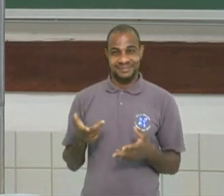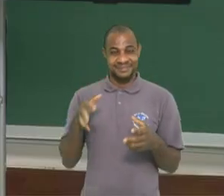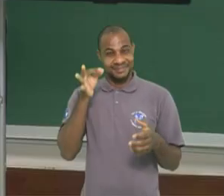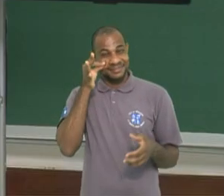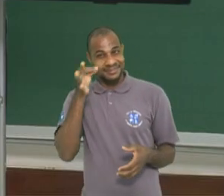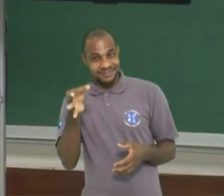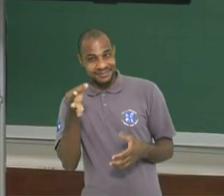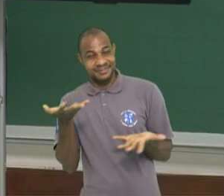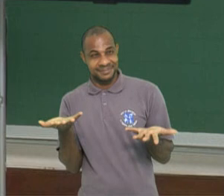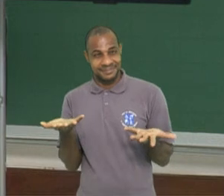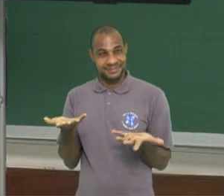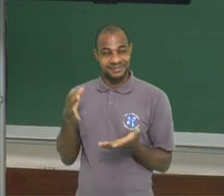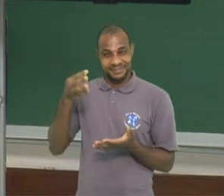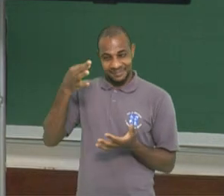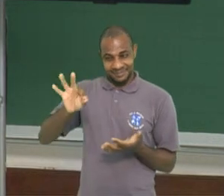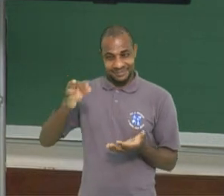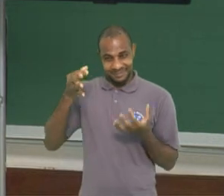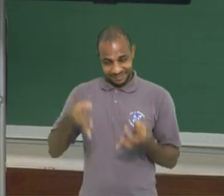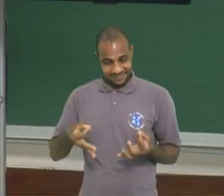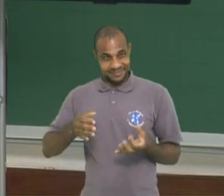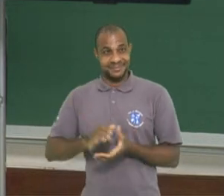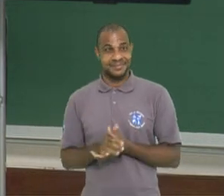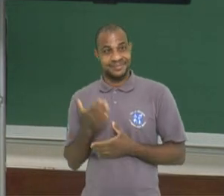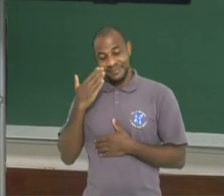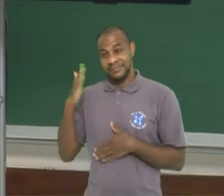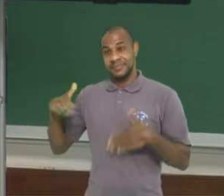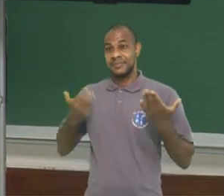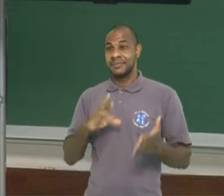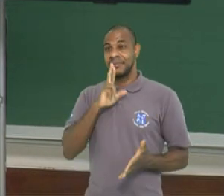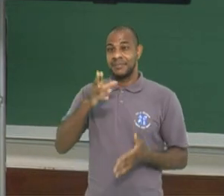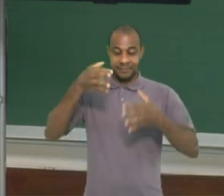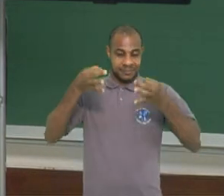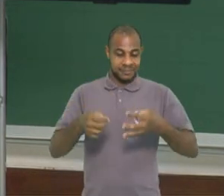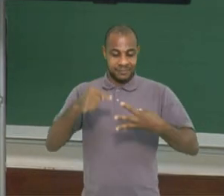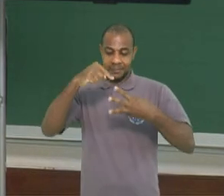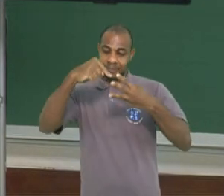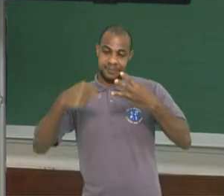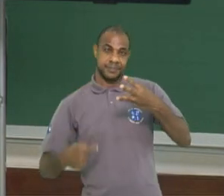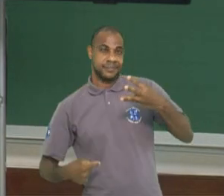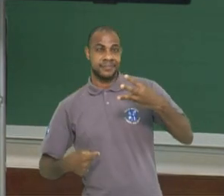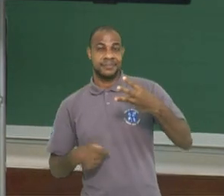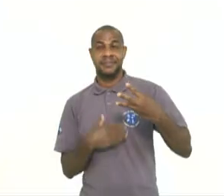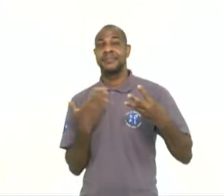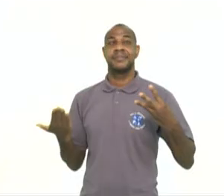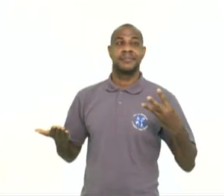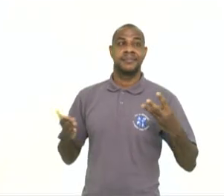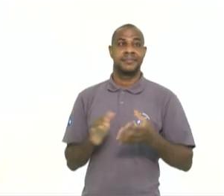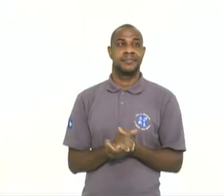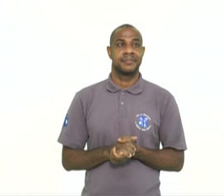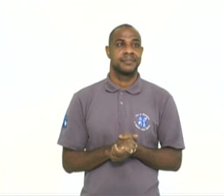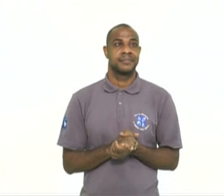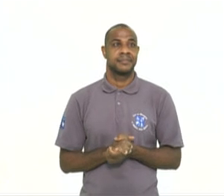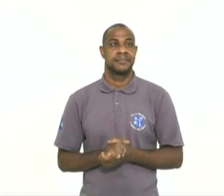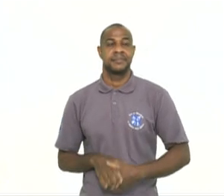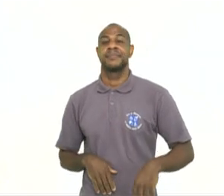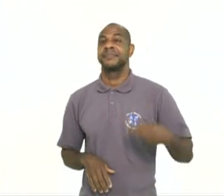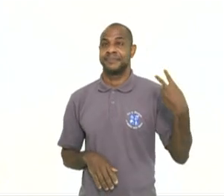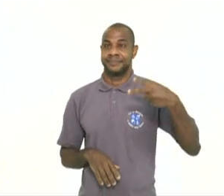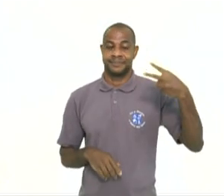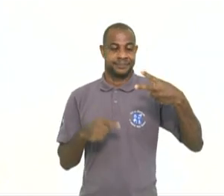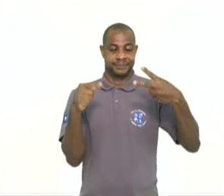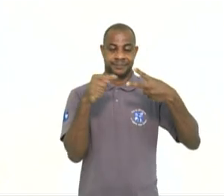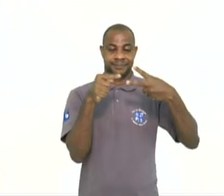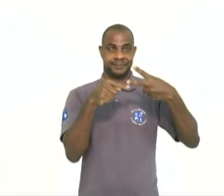que se prestou atenção e acertou bem certinho olha lá então qual é a resposta de ciclismo nenhum é segunda né